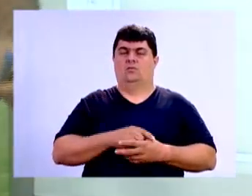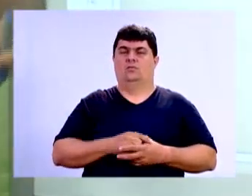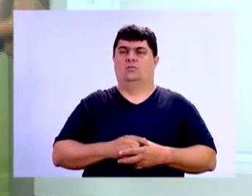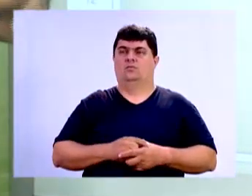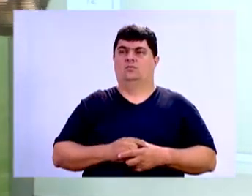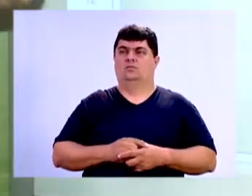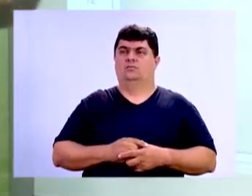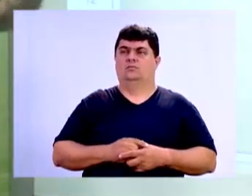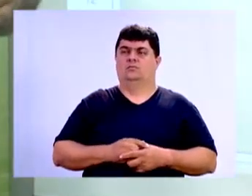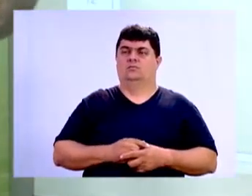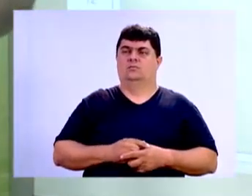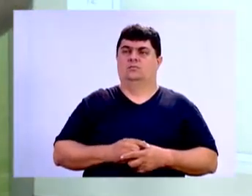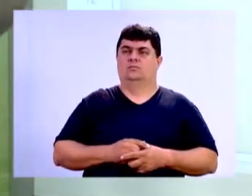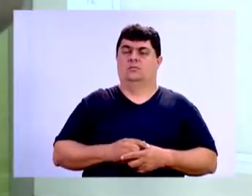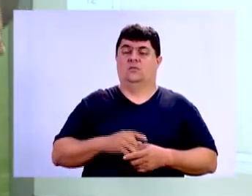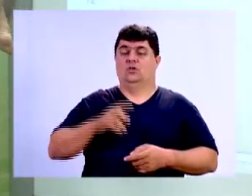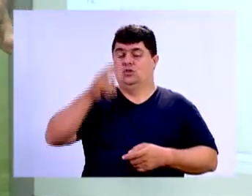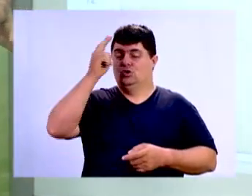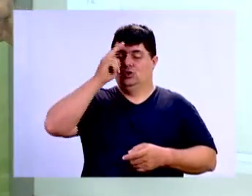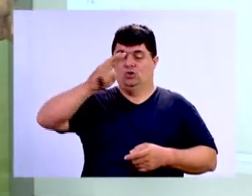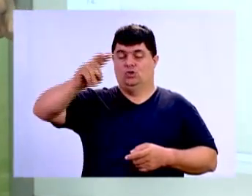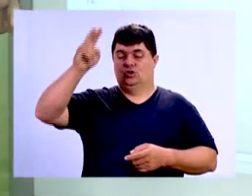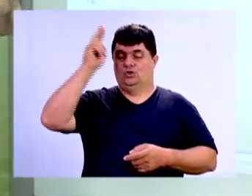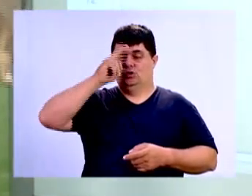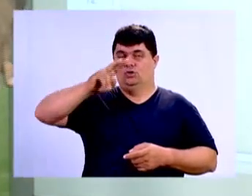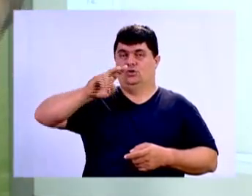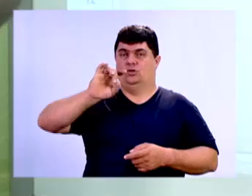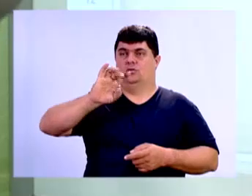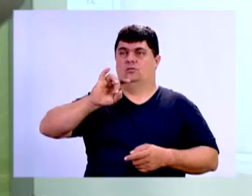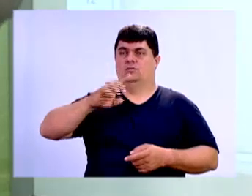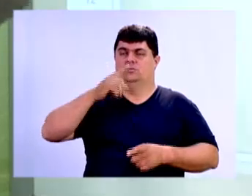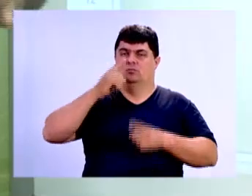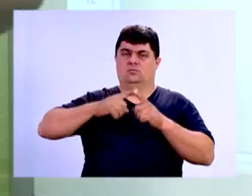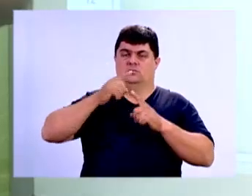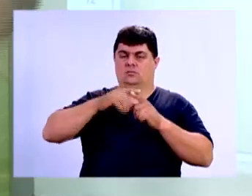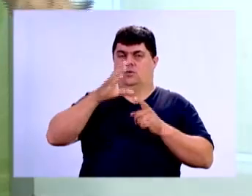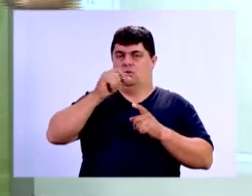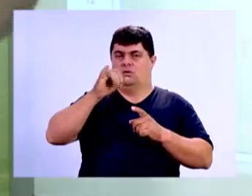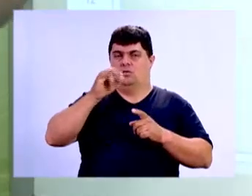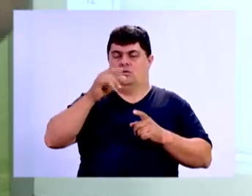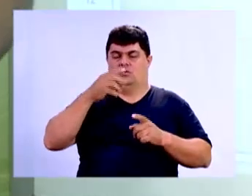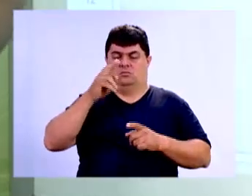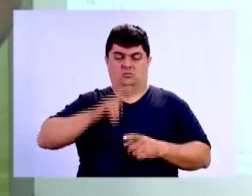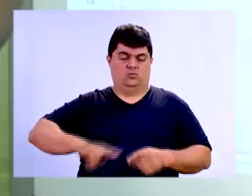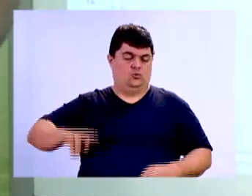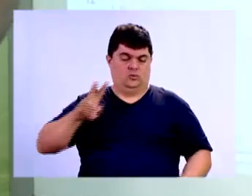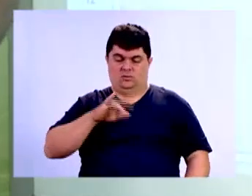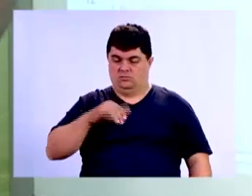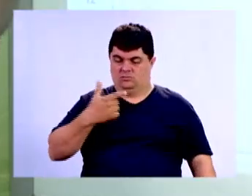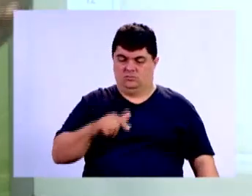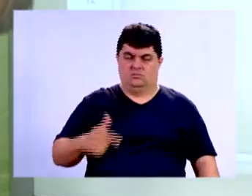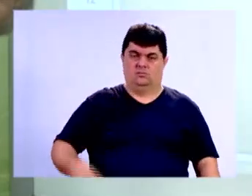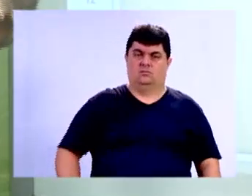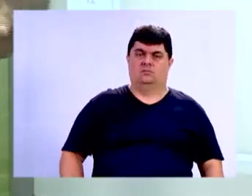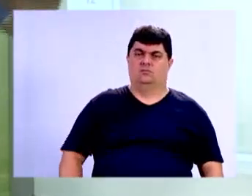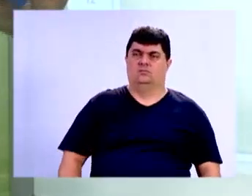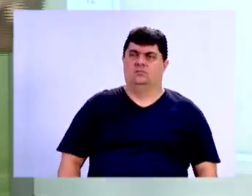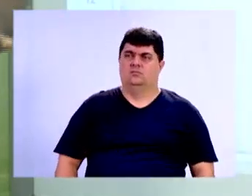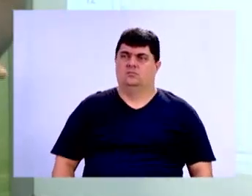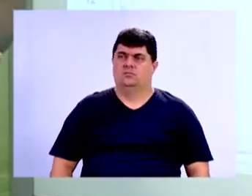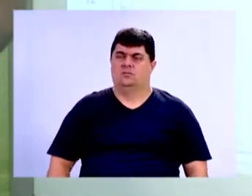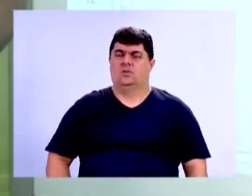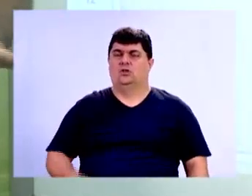vetores. Só para relembrar, porque em coleções de objetos a gente não vai trabalhar com vetores. É só relembrar, fazer